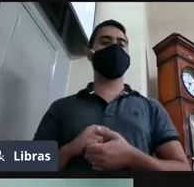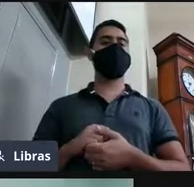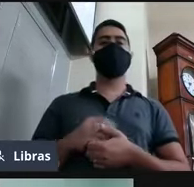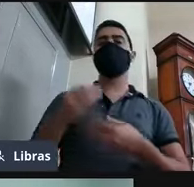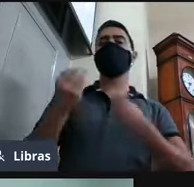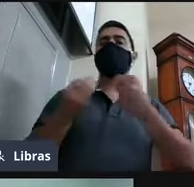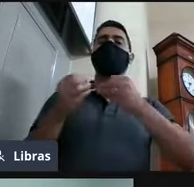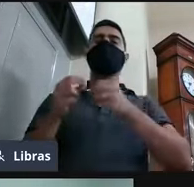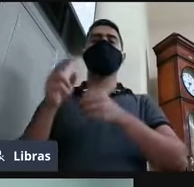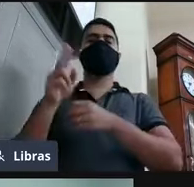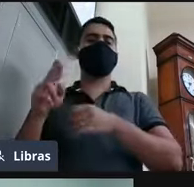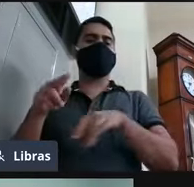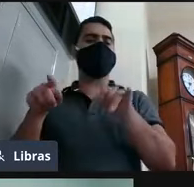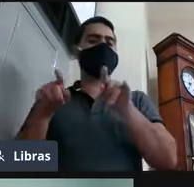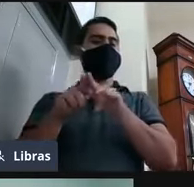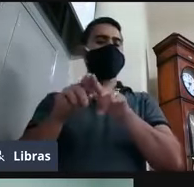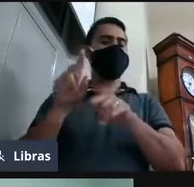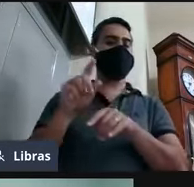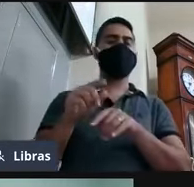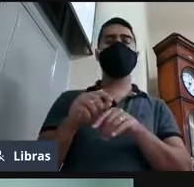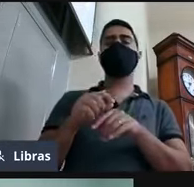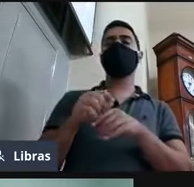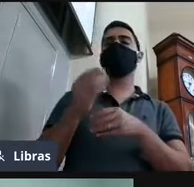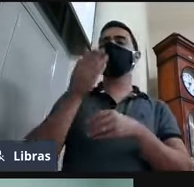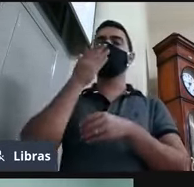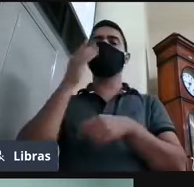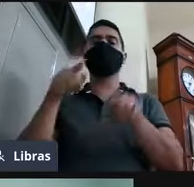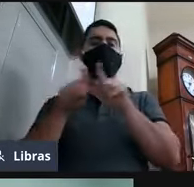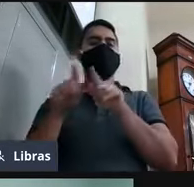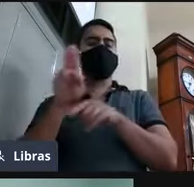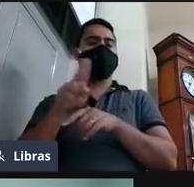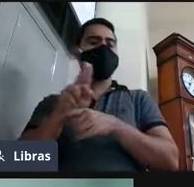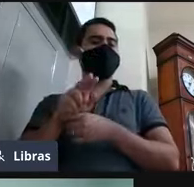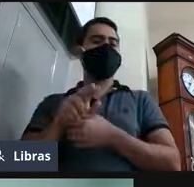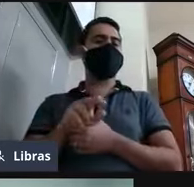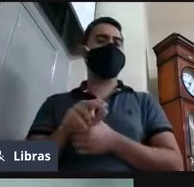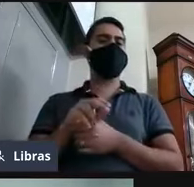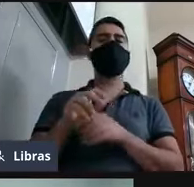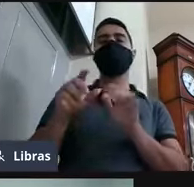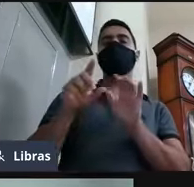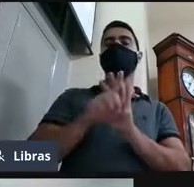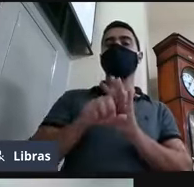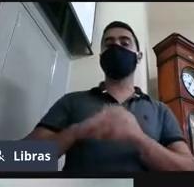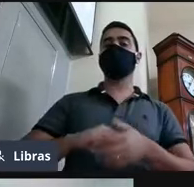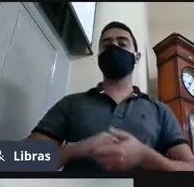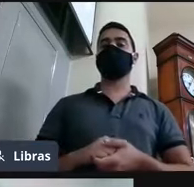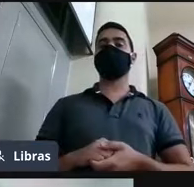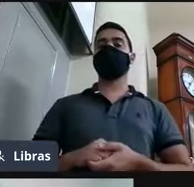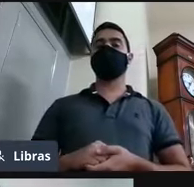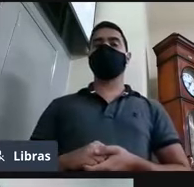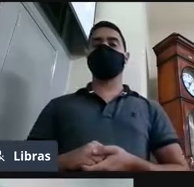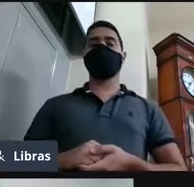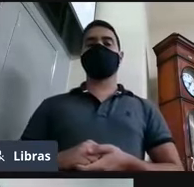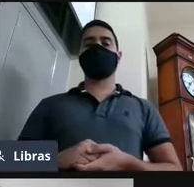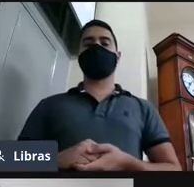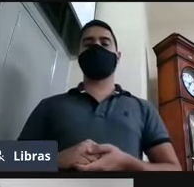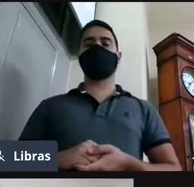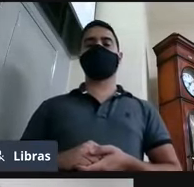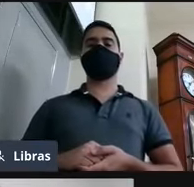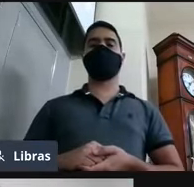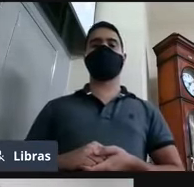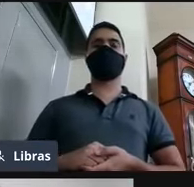de verificação do cumprimento do limite mínimo, metodologia de verificação do cumprimento do limite constitucional relativo. Fato para as contas do governo no